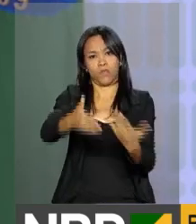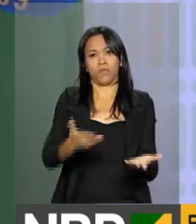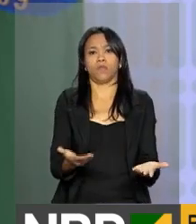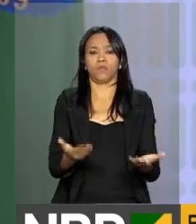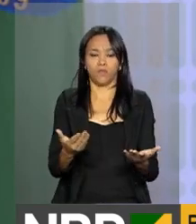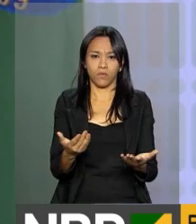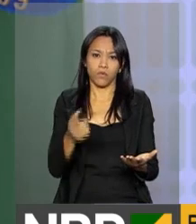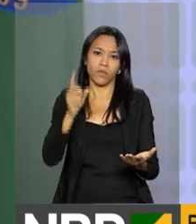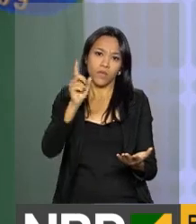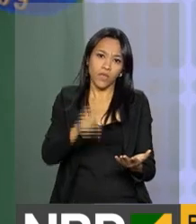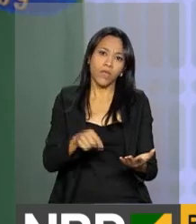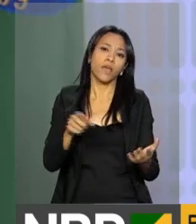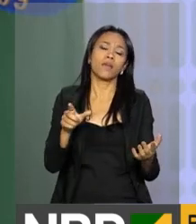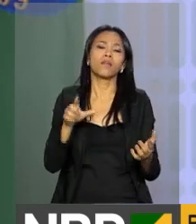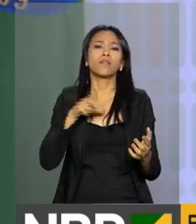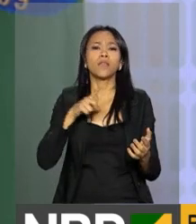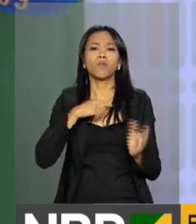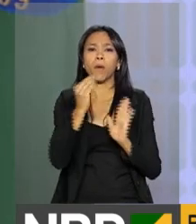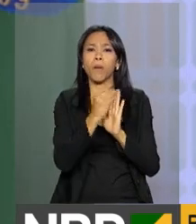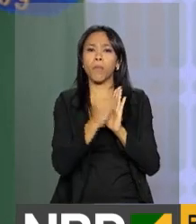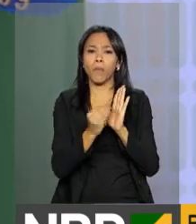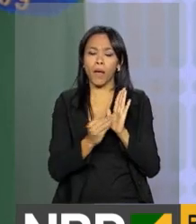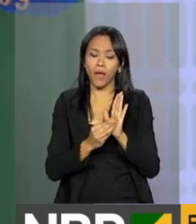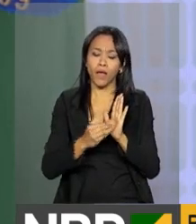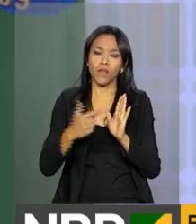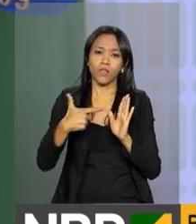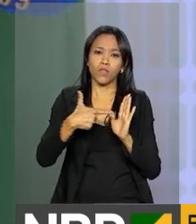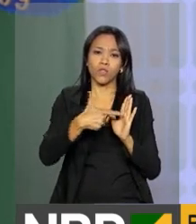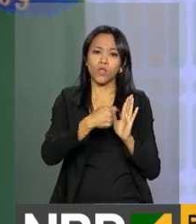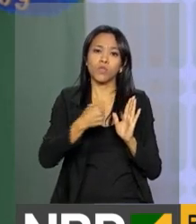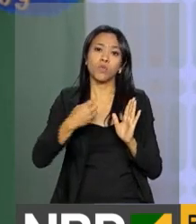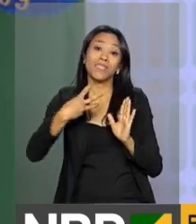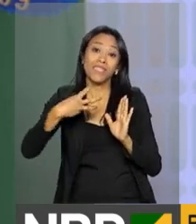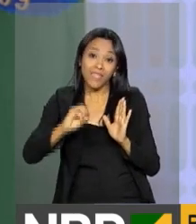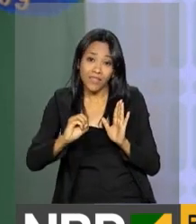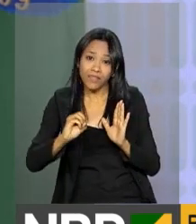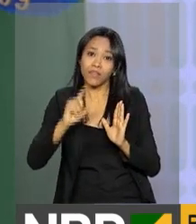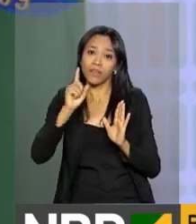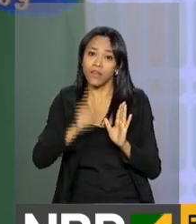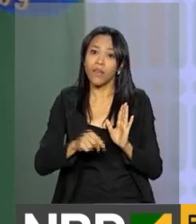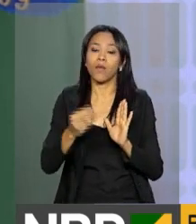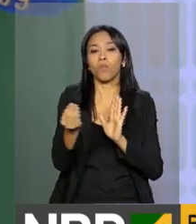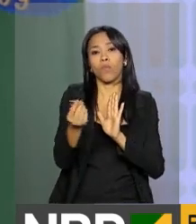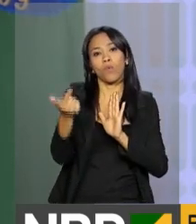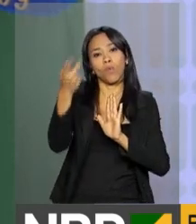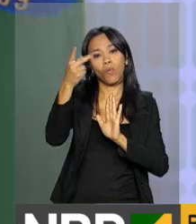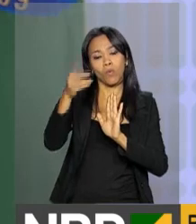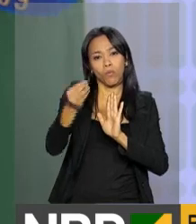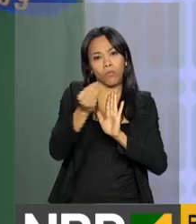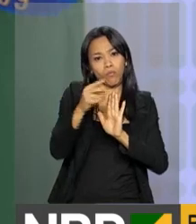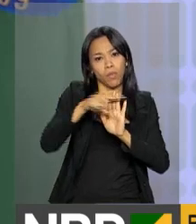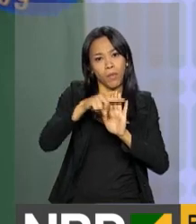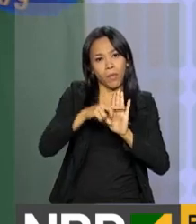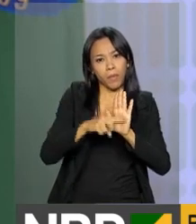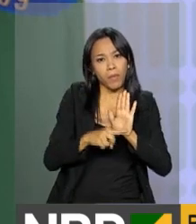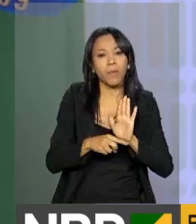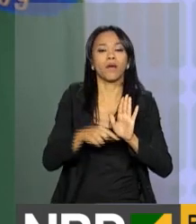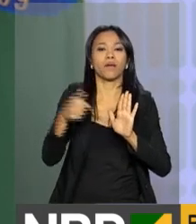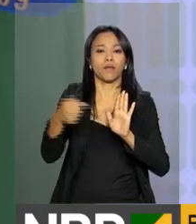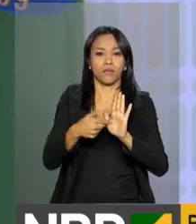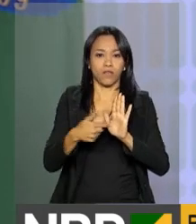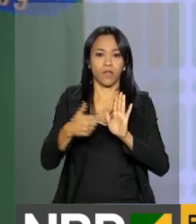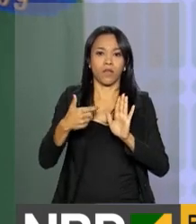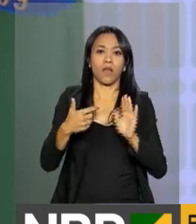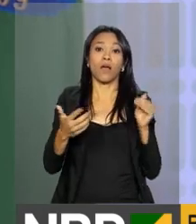chamada Agenda 2030 das Nações Unidas, que tem sido, aliás, essa Agenda 2030, tem sido